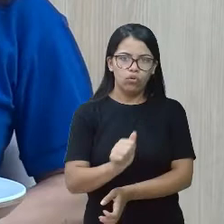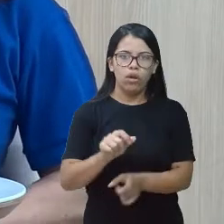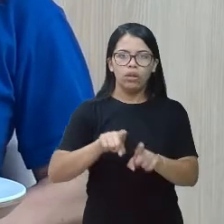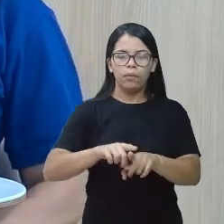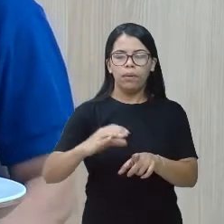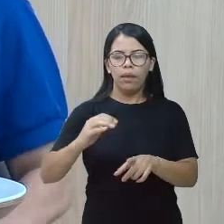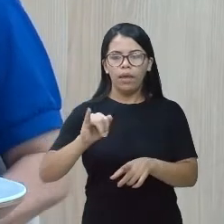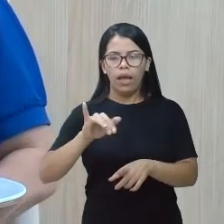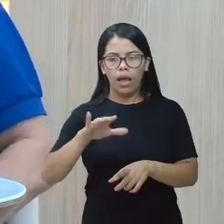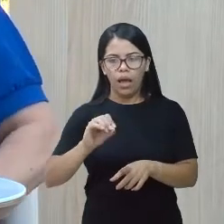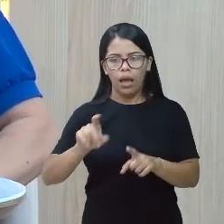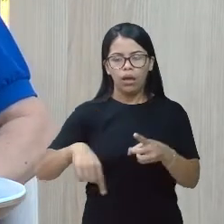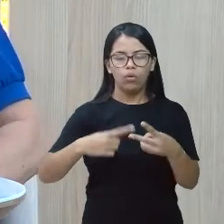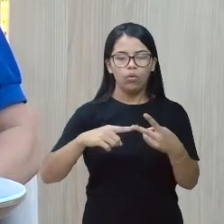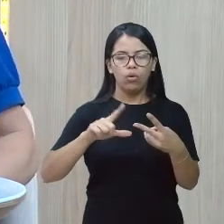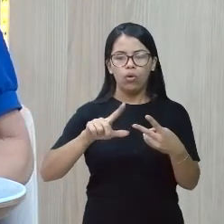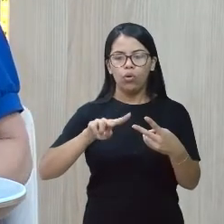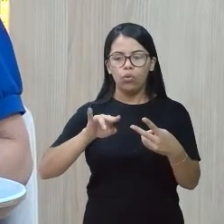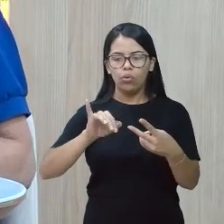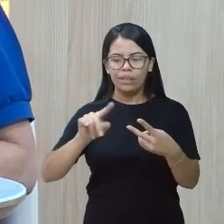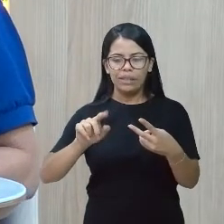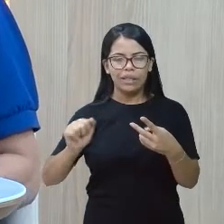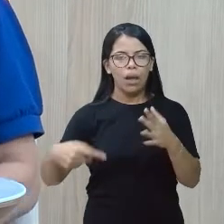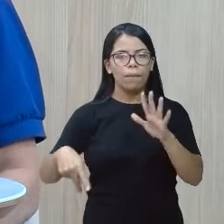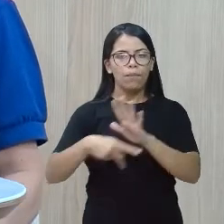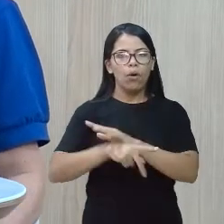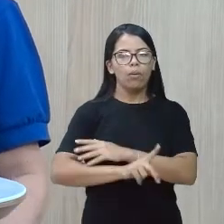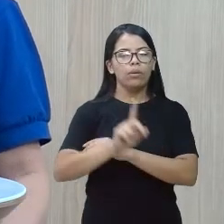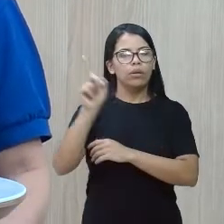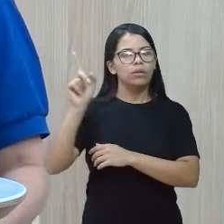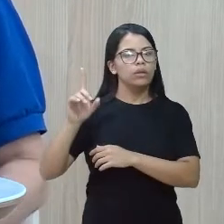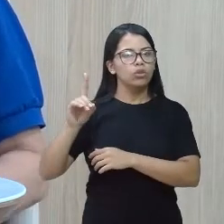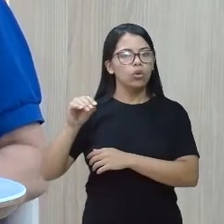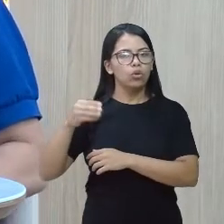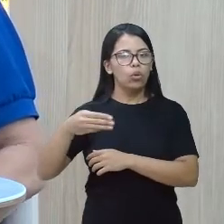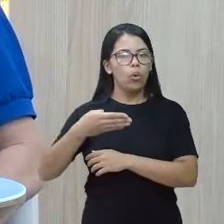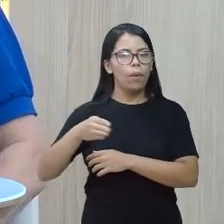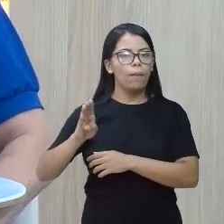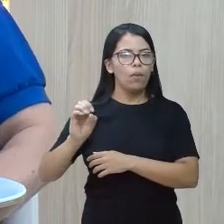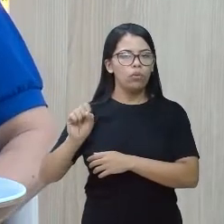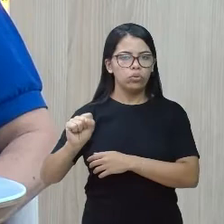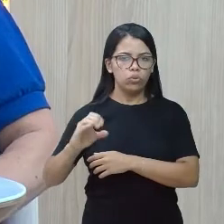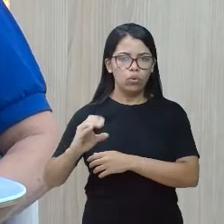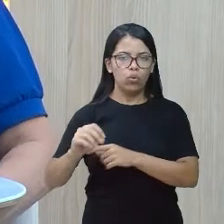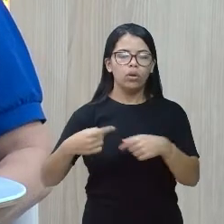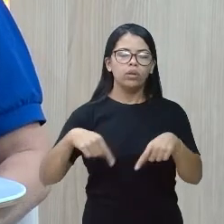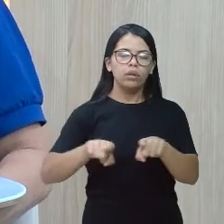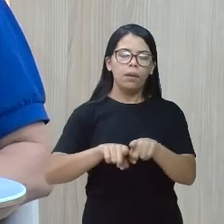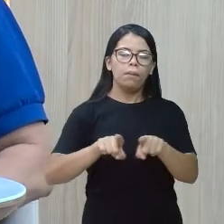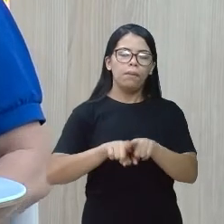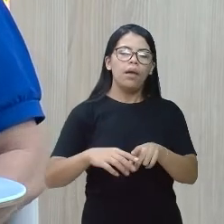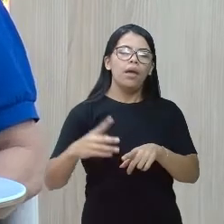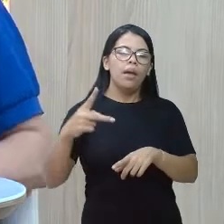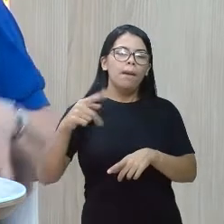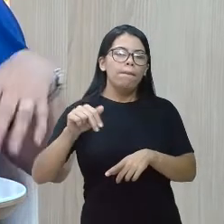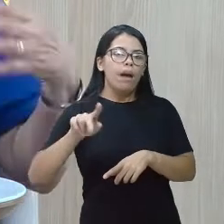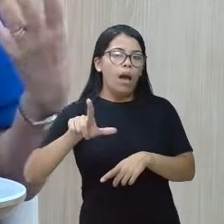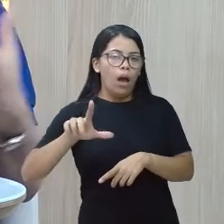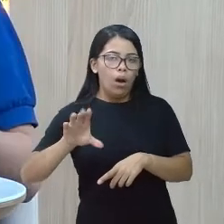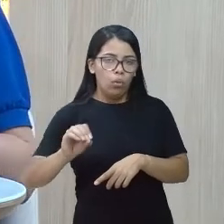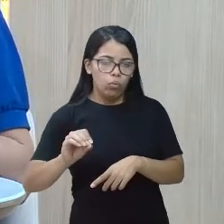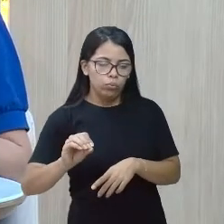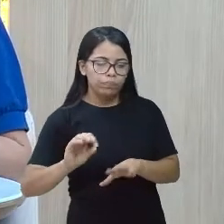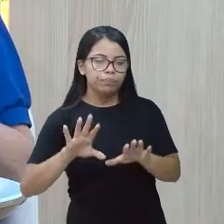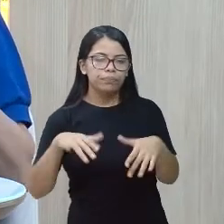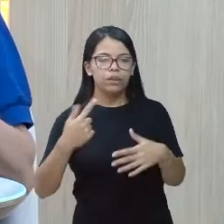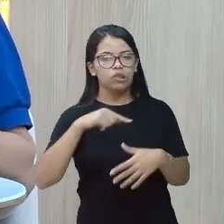Luísa, chegando também da Escola Dom Bosco, Paulo, da Escola Maria Sampaio Lucena, Escola Municipal. Então, já estamos